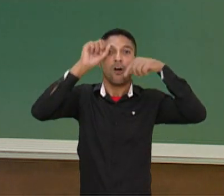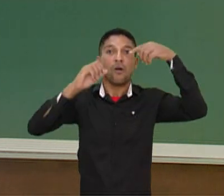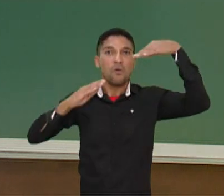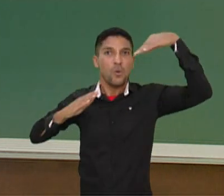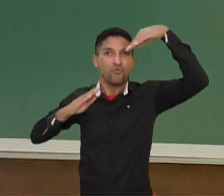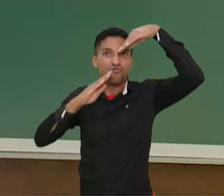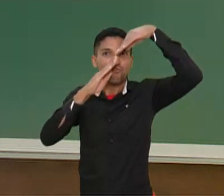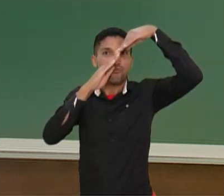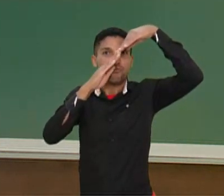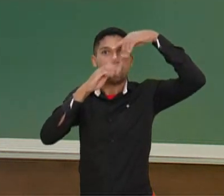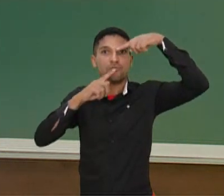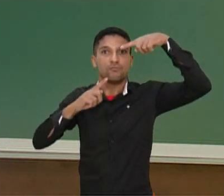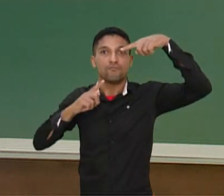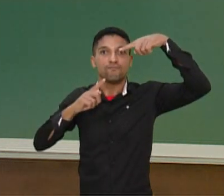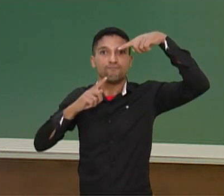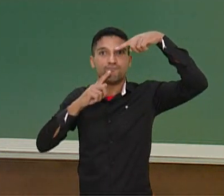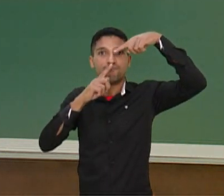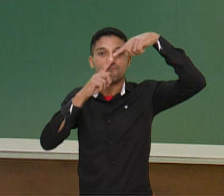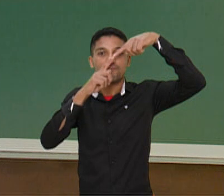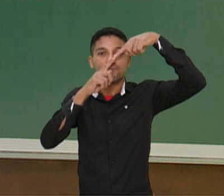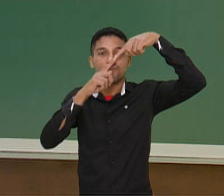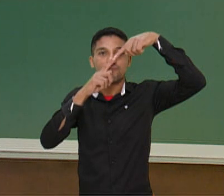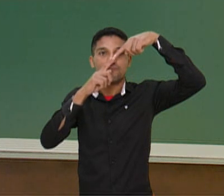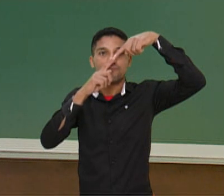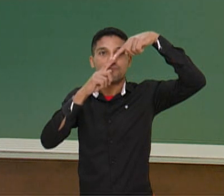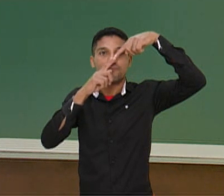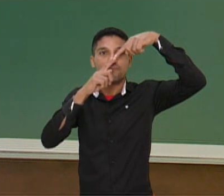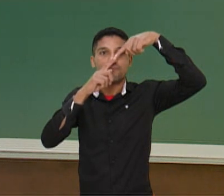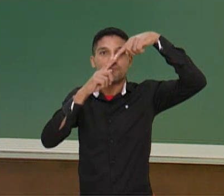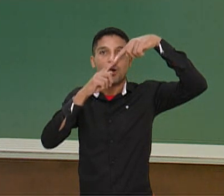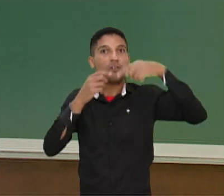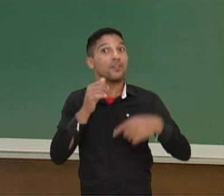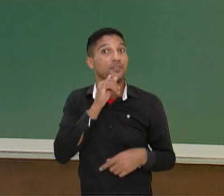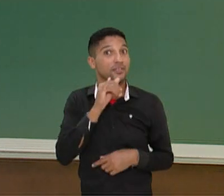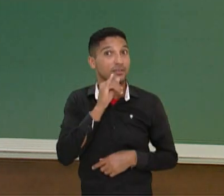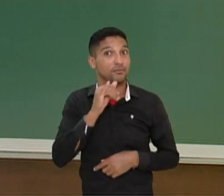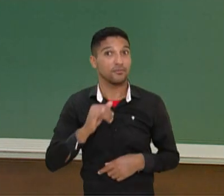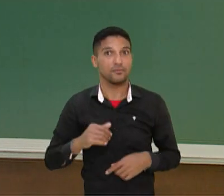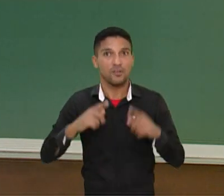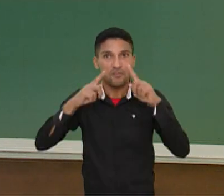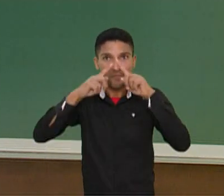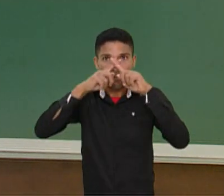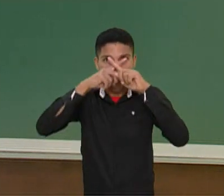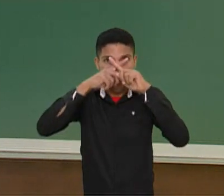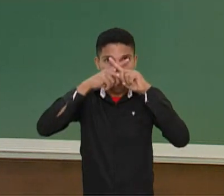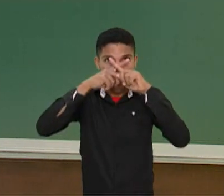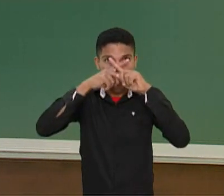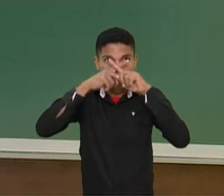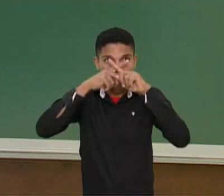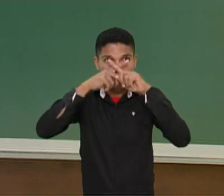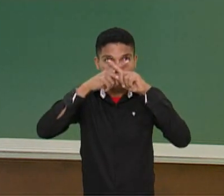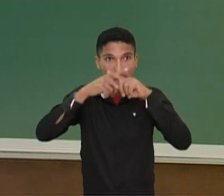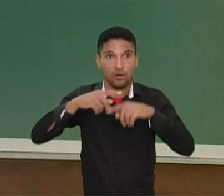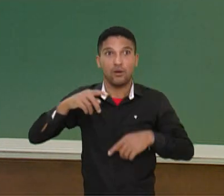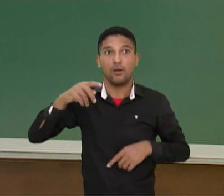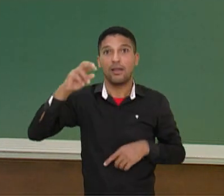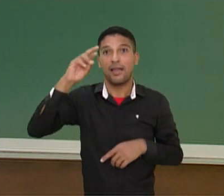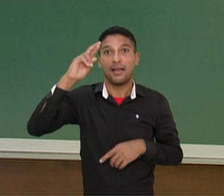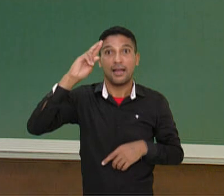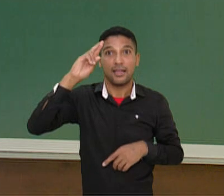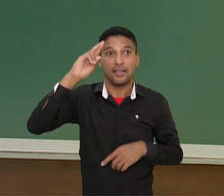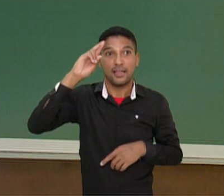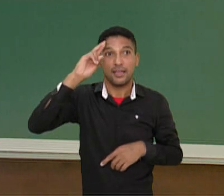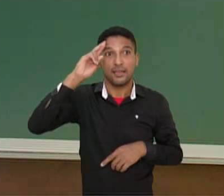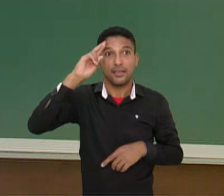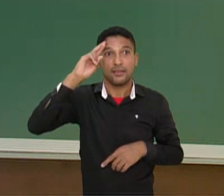outro. Professora, se eu ligar, nesse exemplo, o vértice R com o vértice Q,